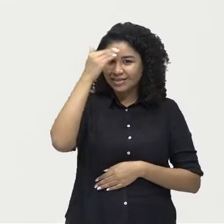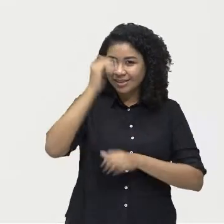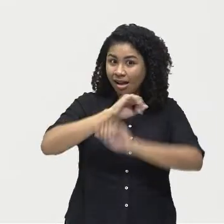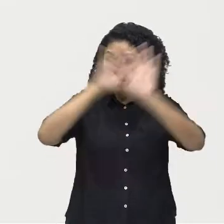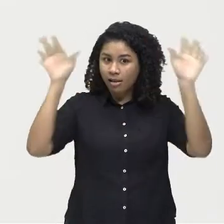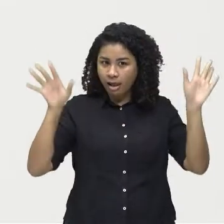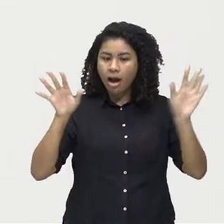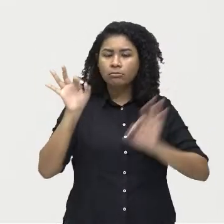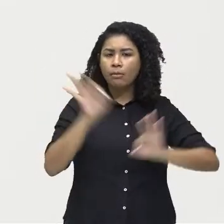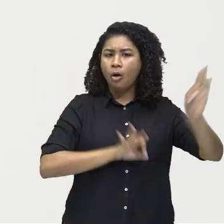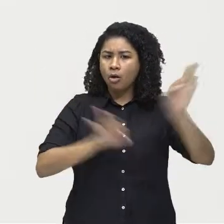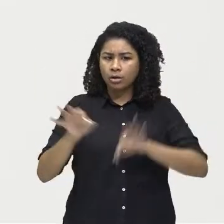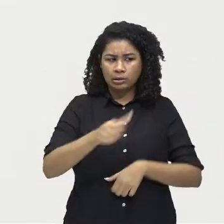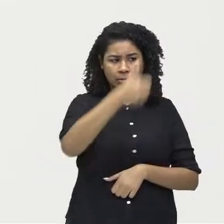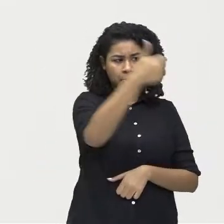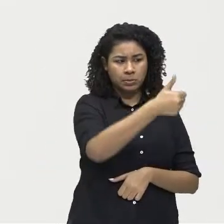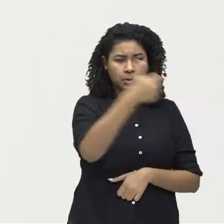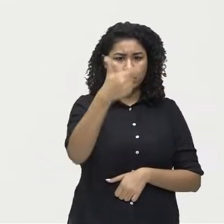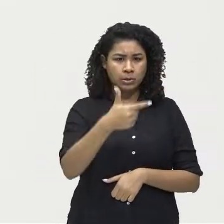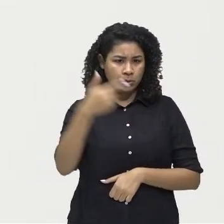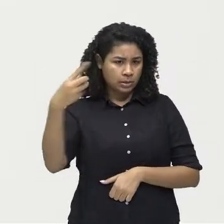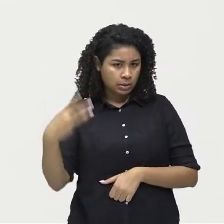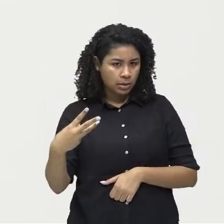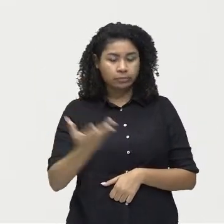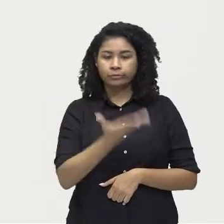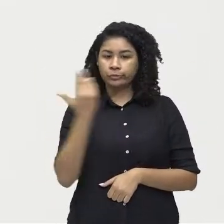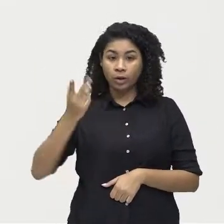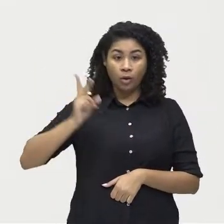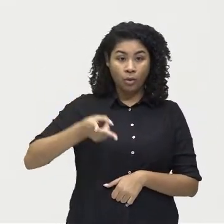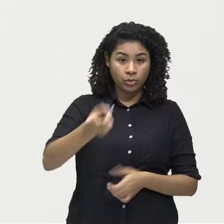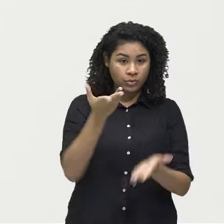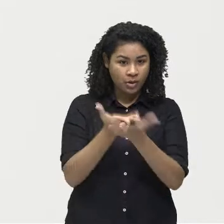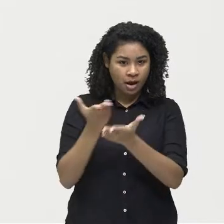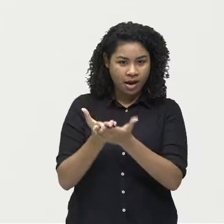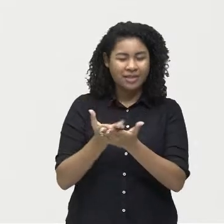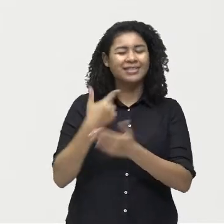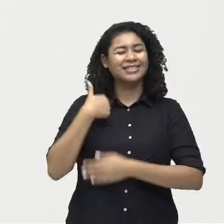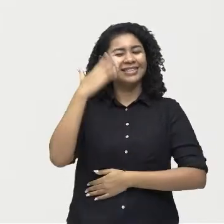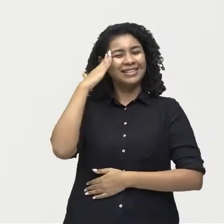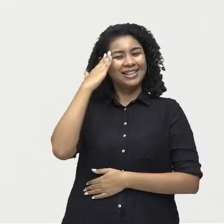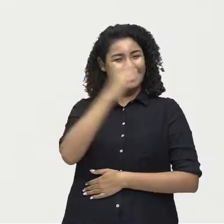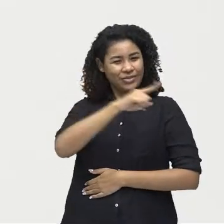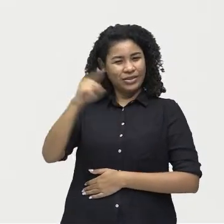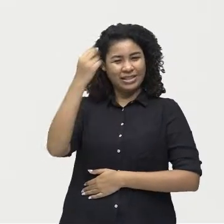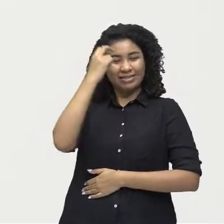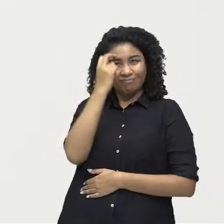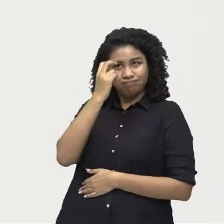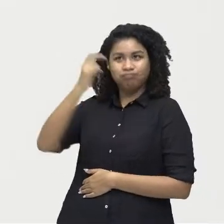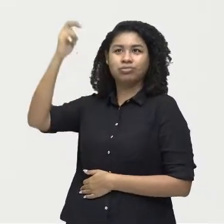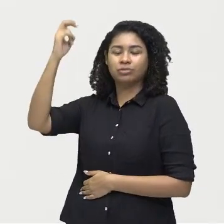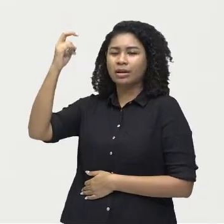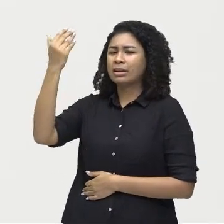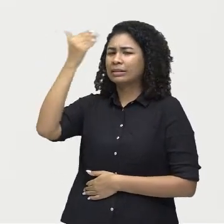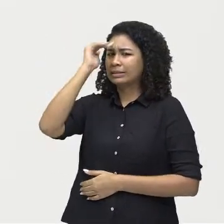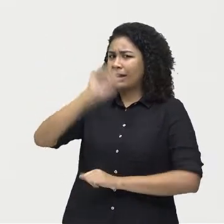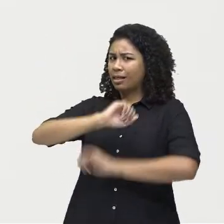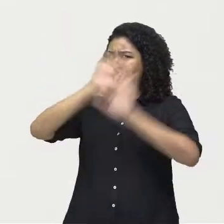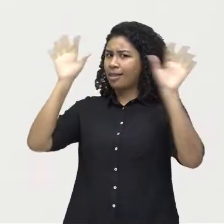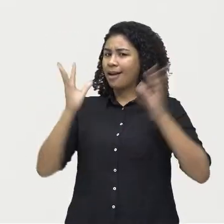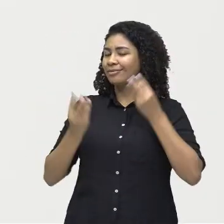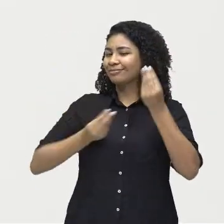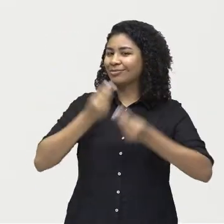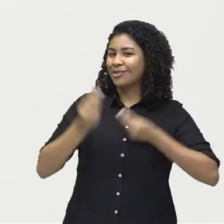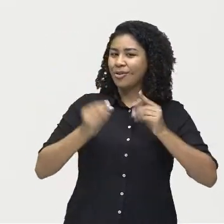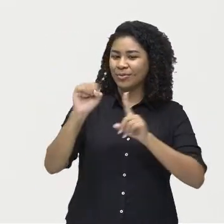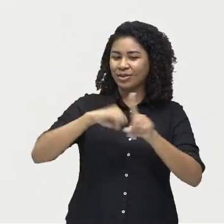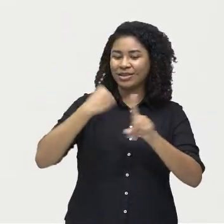prosseguir com a nossa aula, que eu sei que vocês são inteligentes, já sacaram a divisão da sociedade francesa, e a partir de